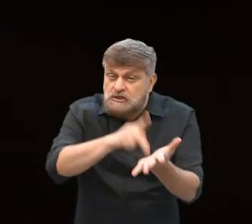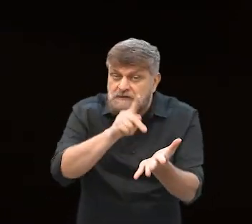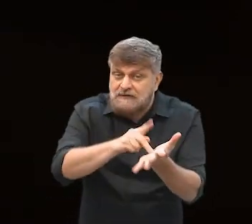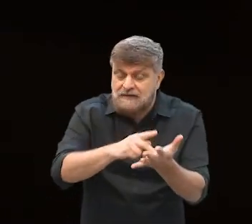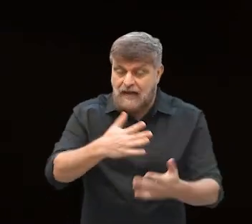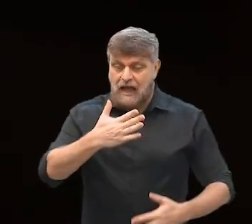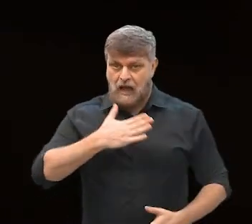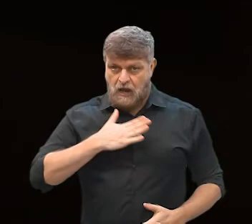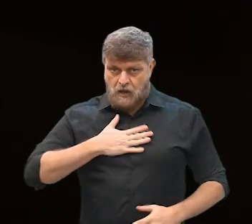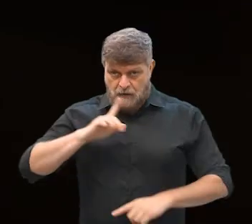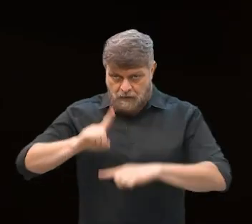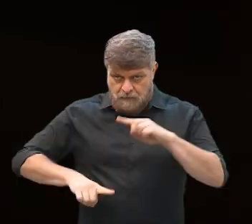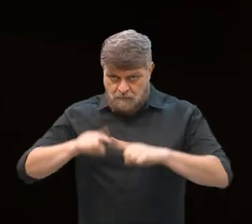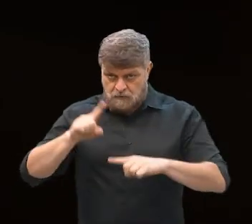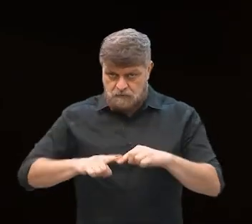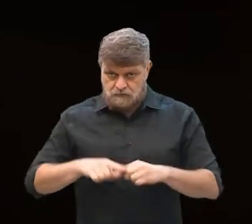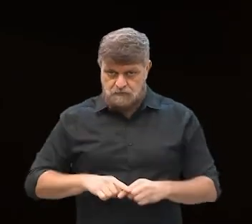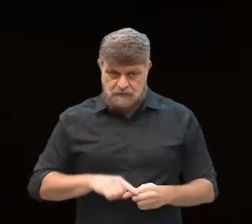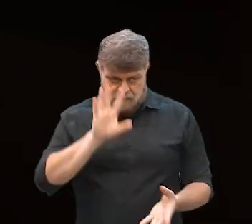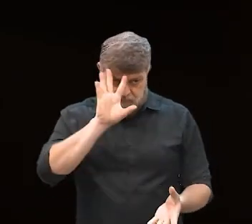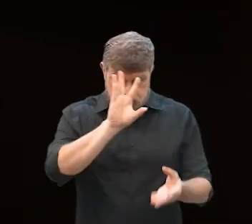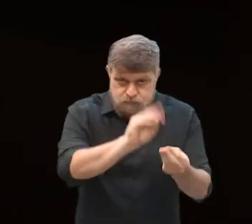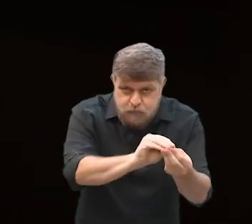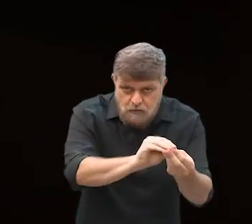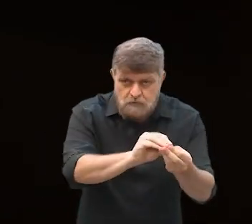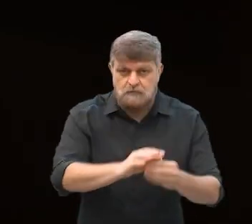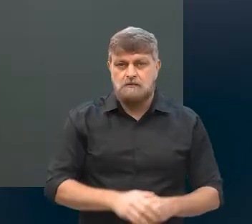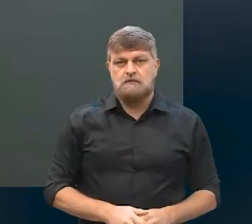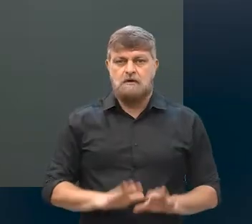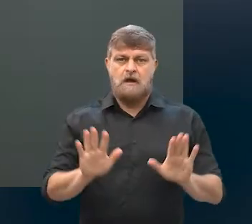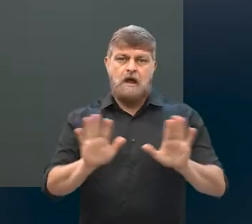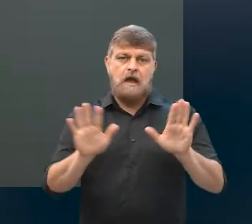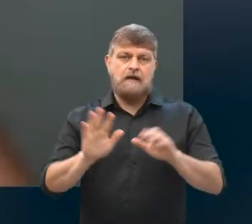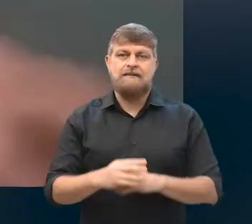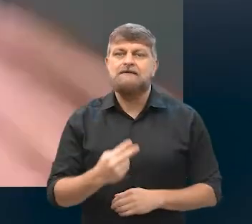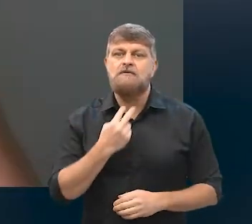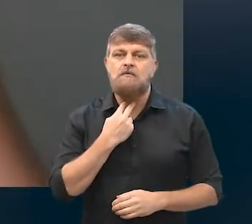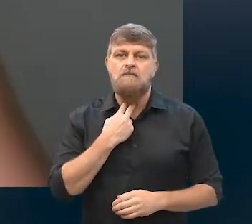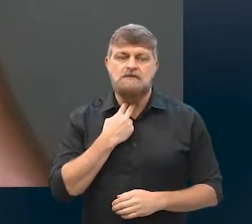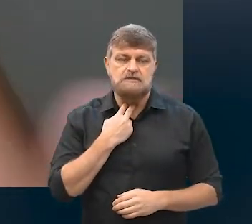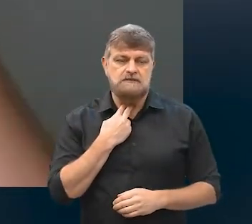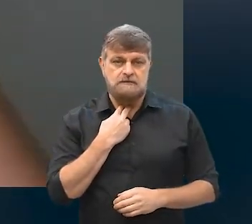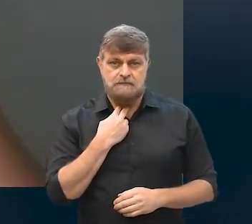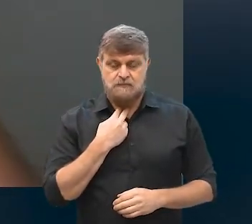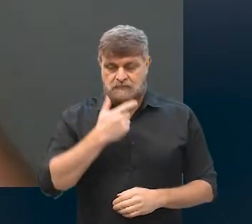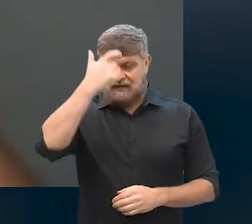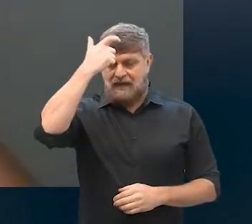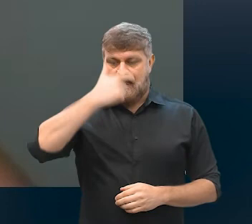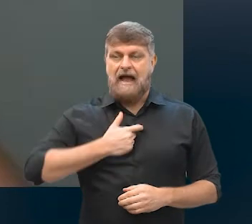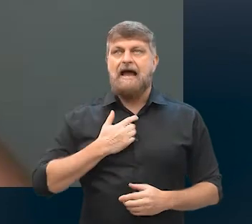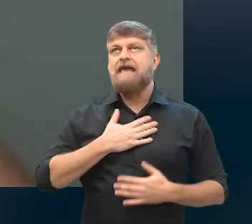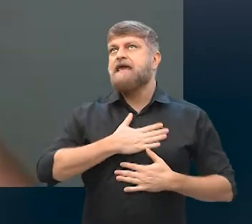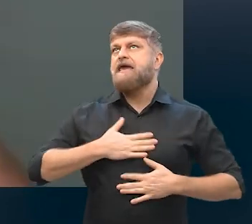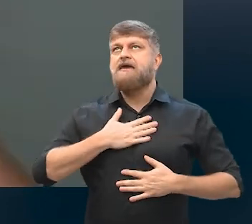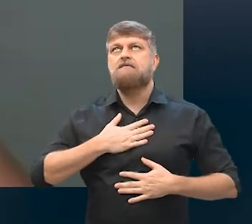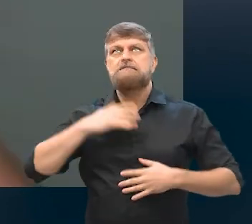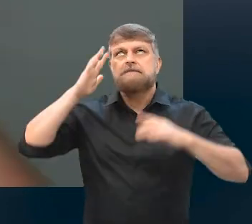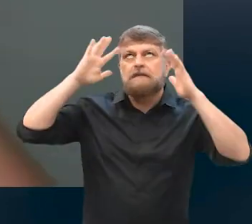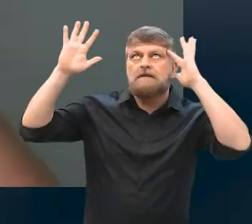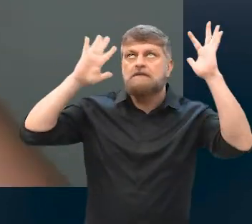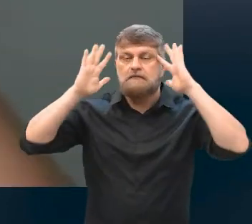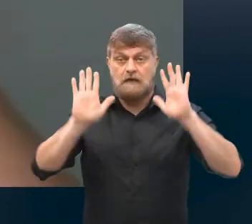produto vai satisfazer essa necessidade? E não partir do cliente, e não partir do que eu gostaria de